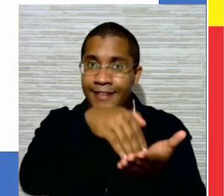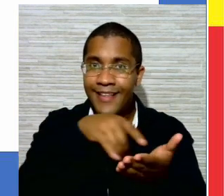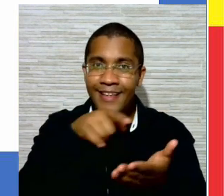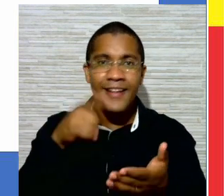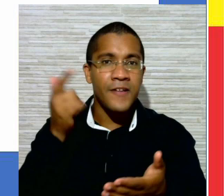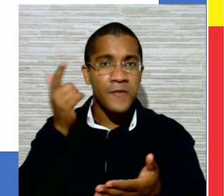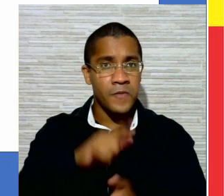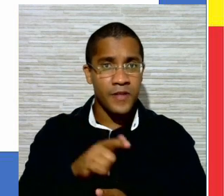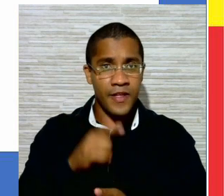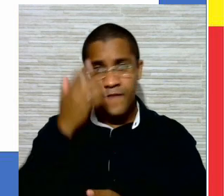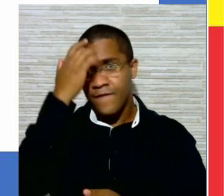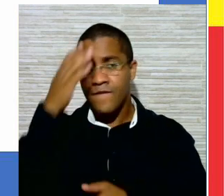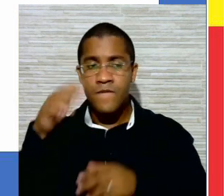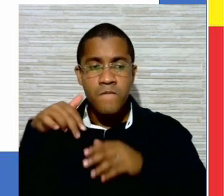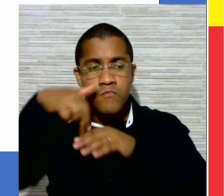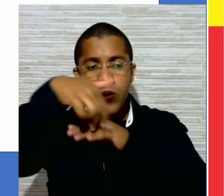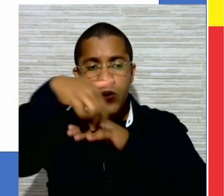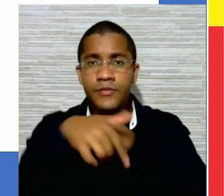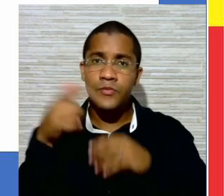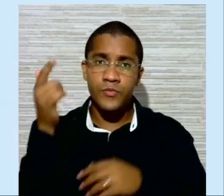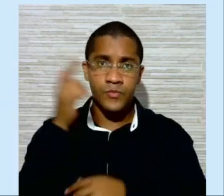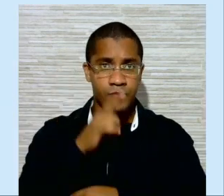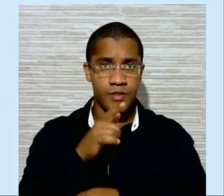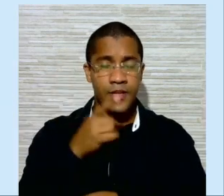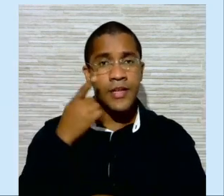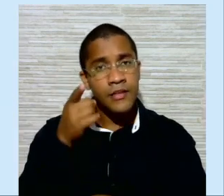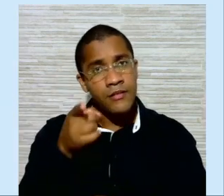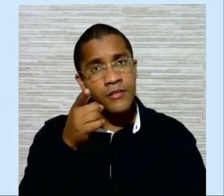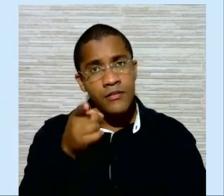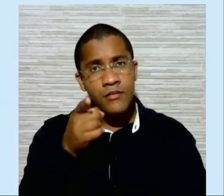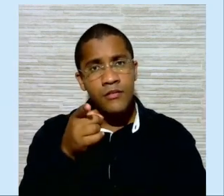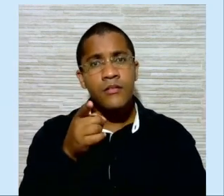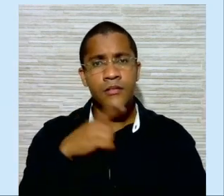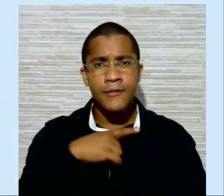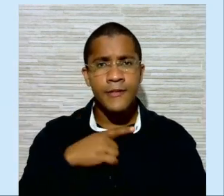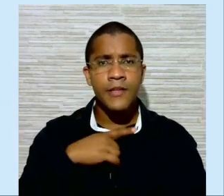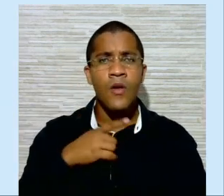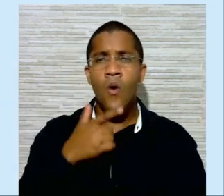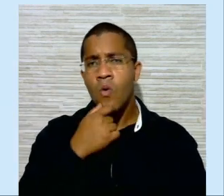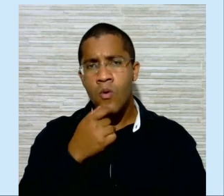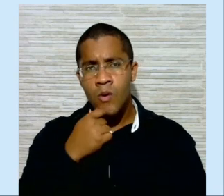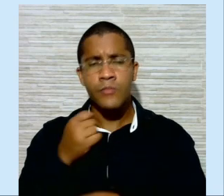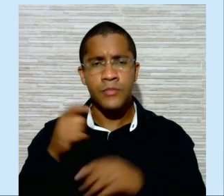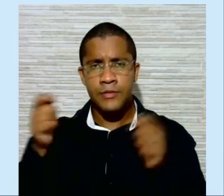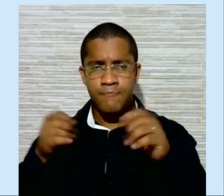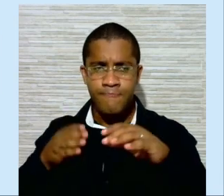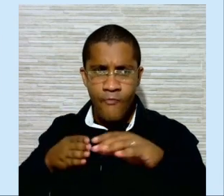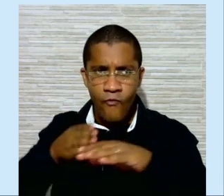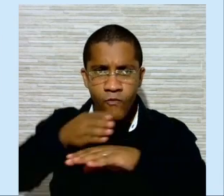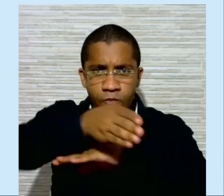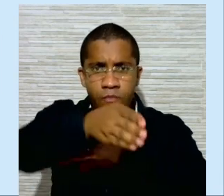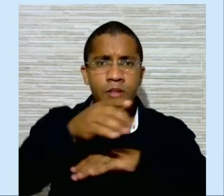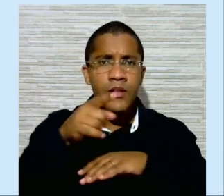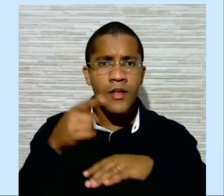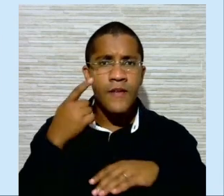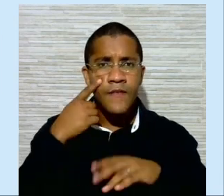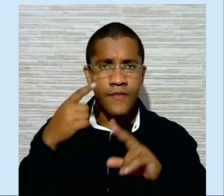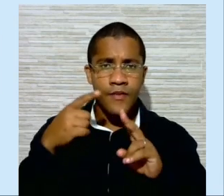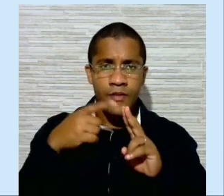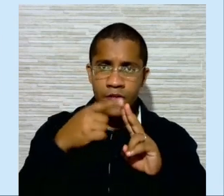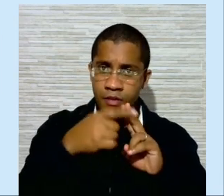ter mais acesso à água. Então existe então uma exploração do homem por meio dessas